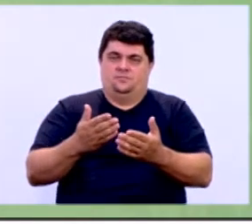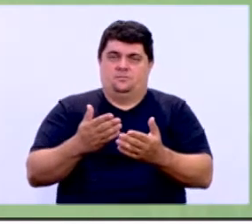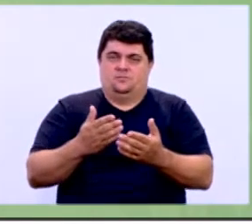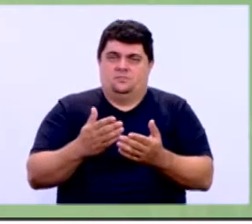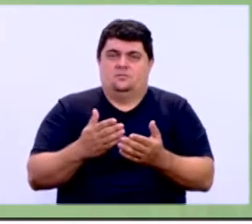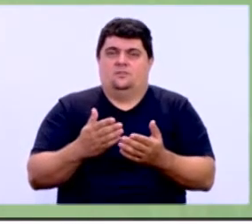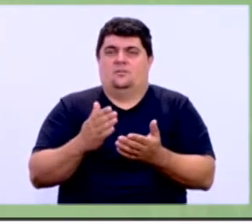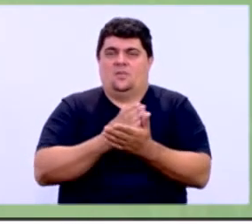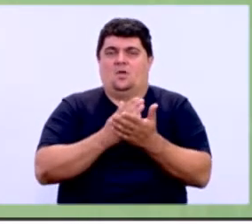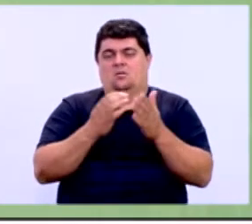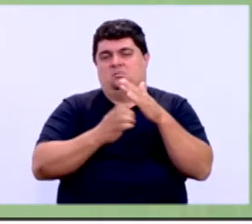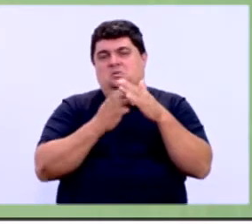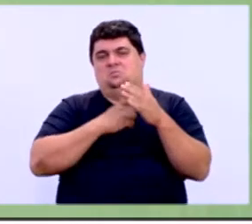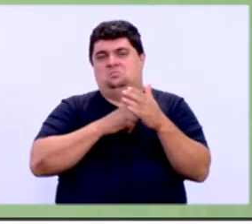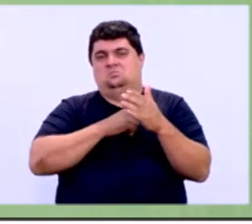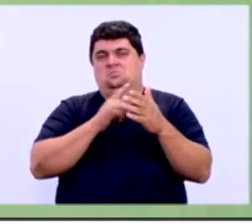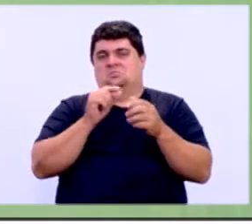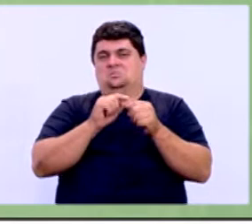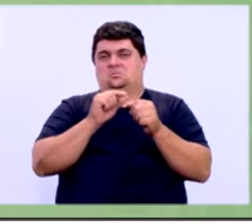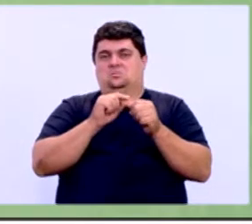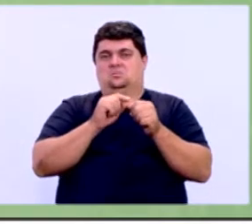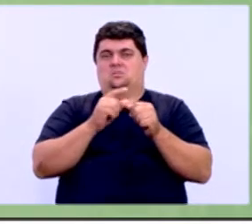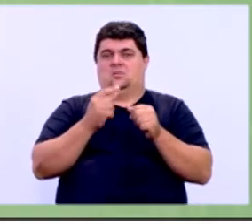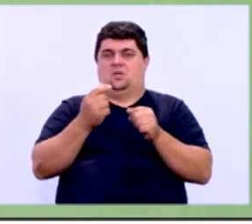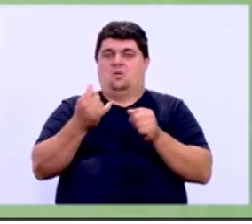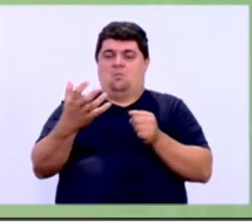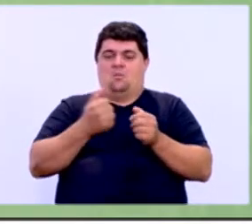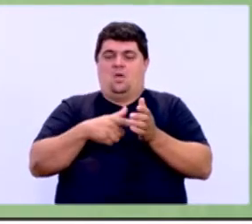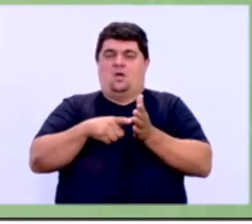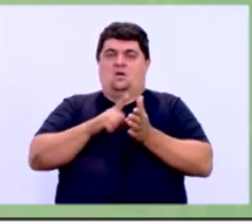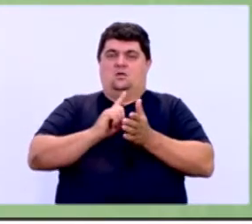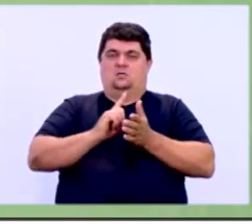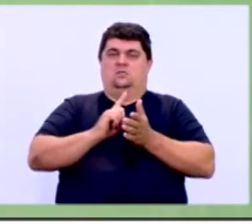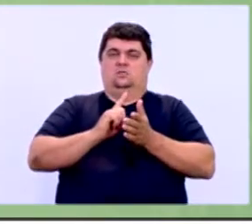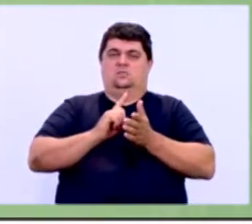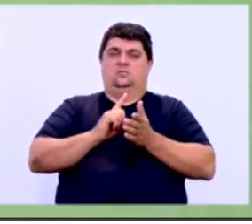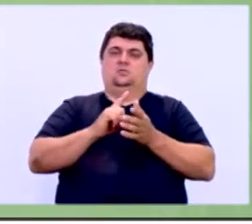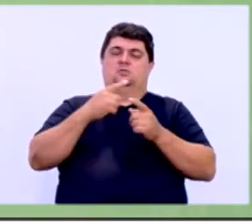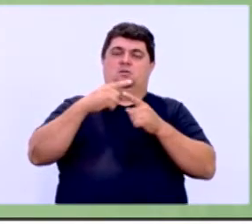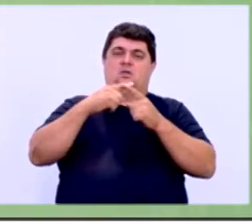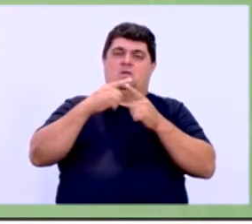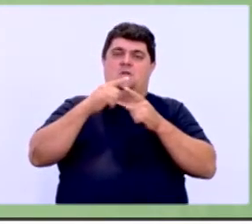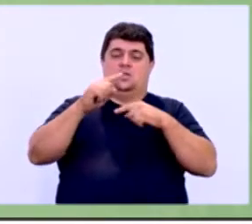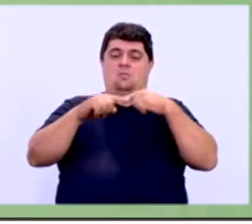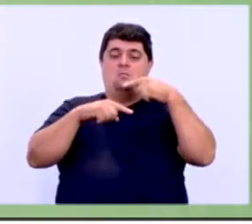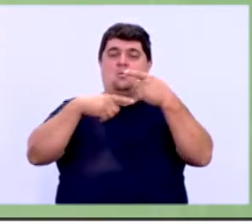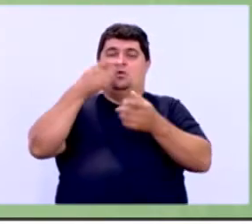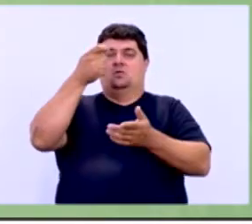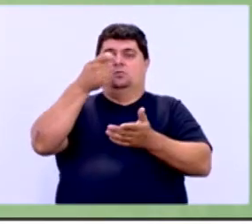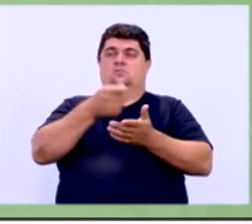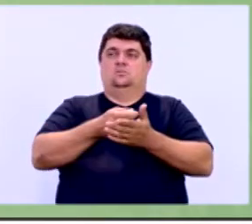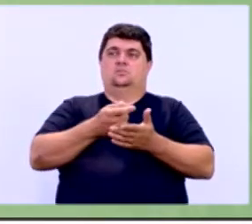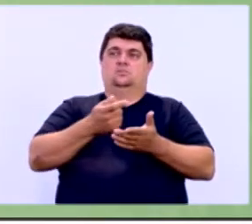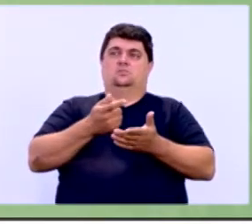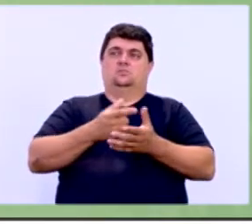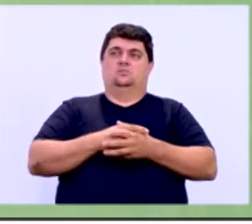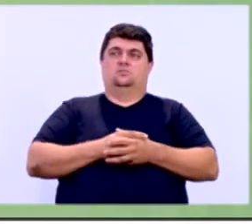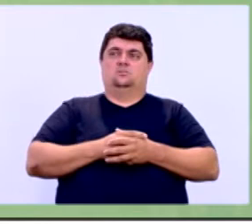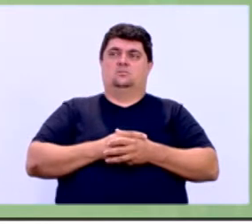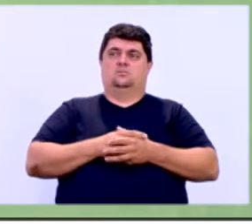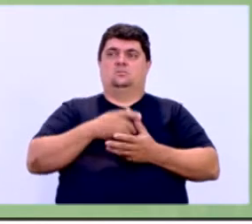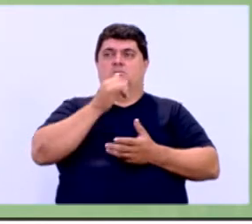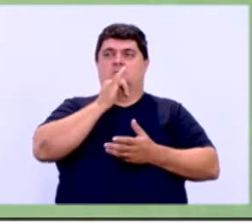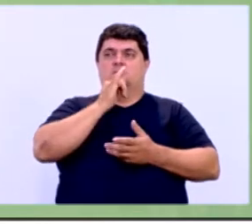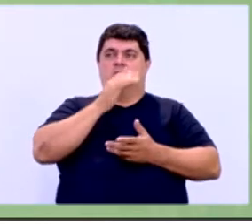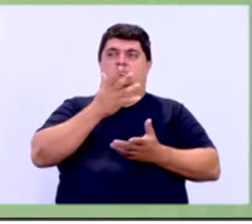a organização ela recebe primeiro para depois entregar o produto. Nós temos alguns